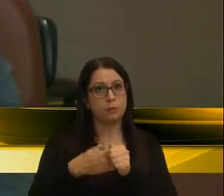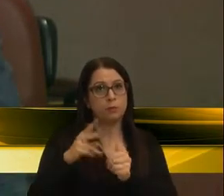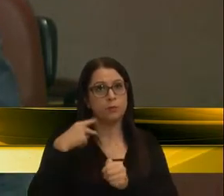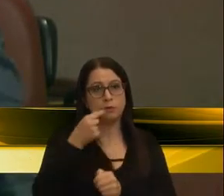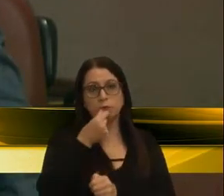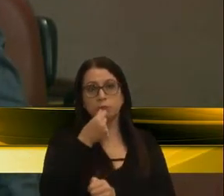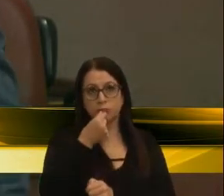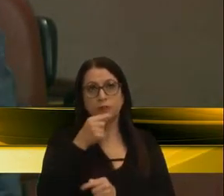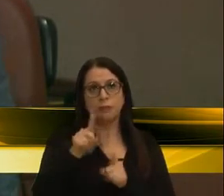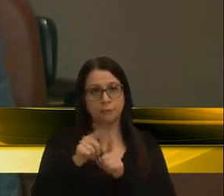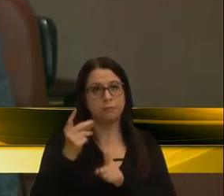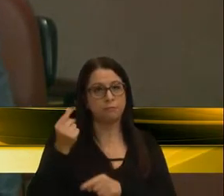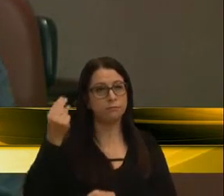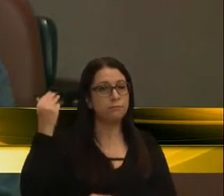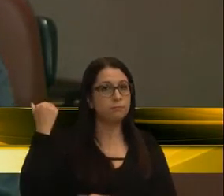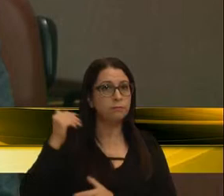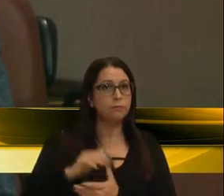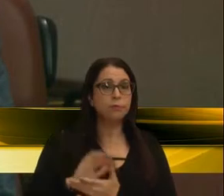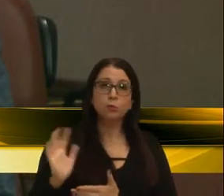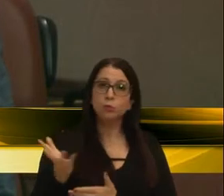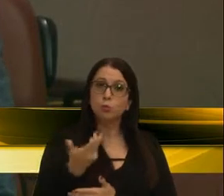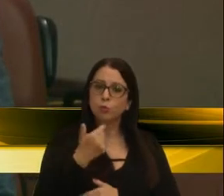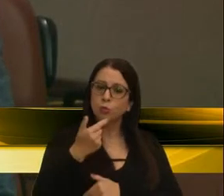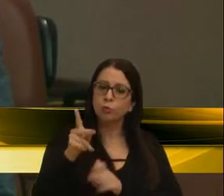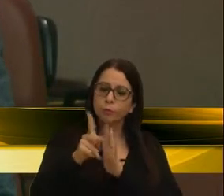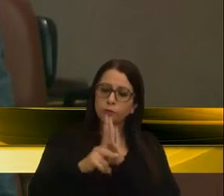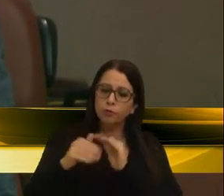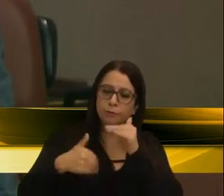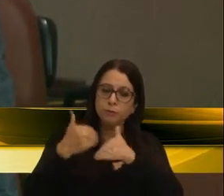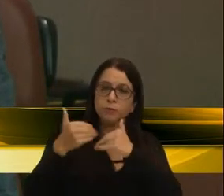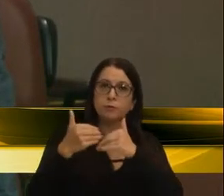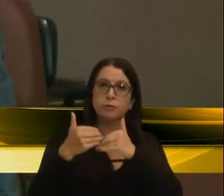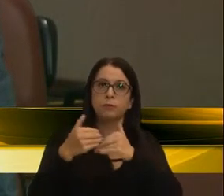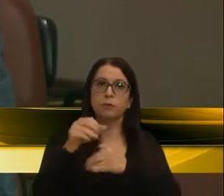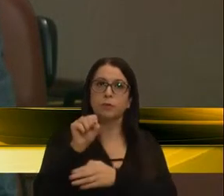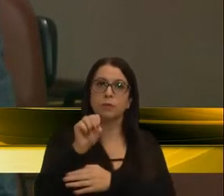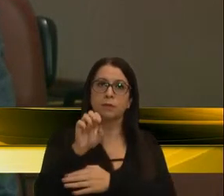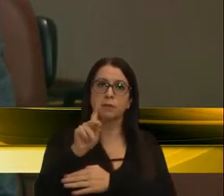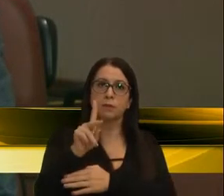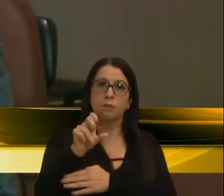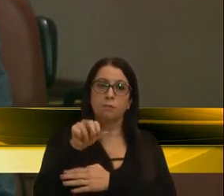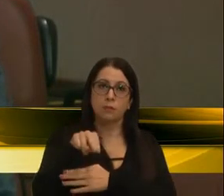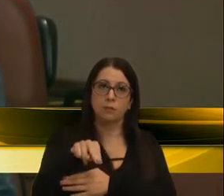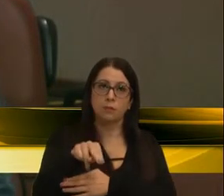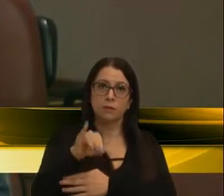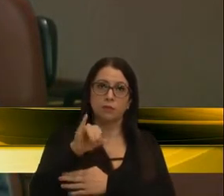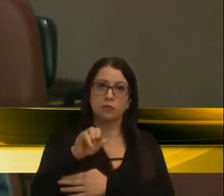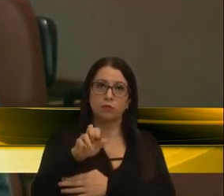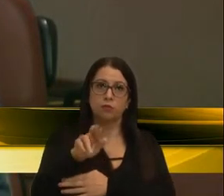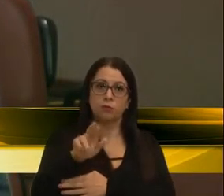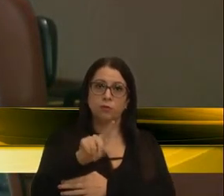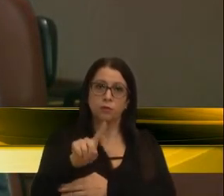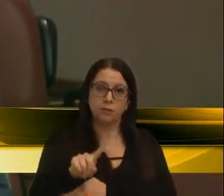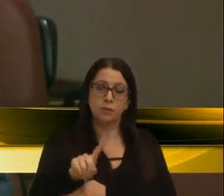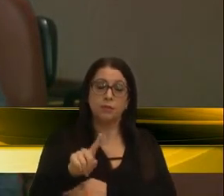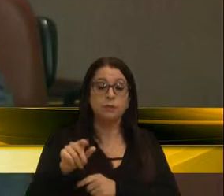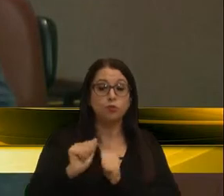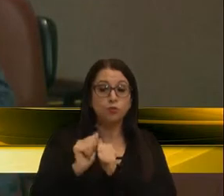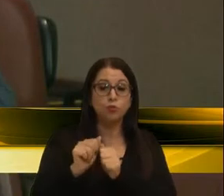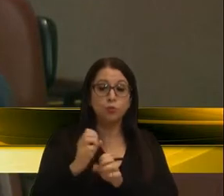também acompanhou muito tempo, né? Todo o projeto desenvolvido pela CEPLAN, Juarez Marchiori à frente principalmente,